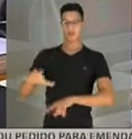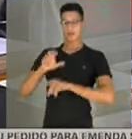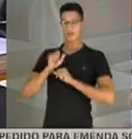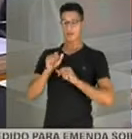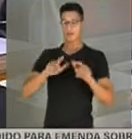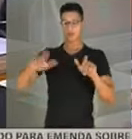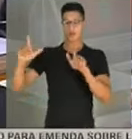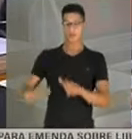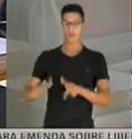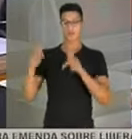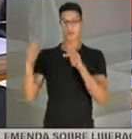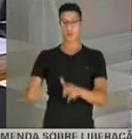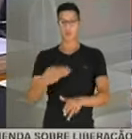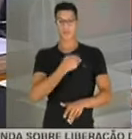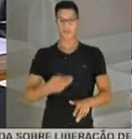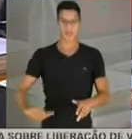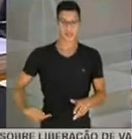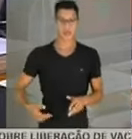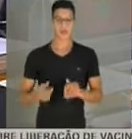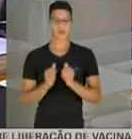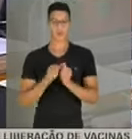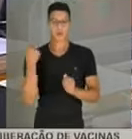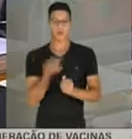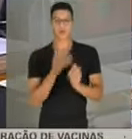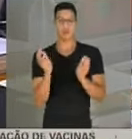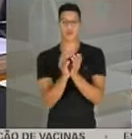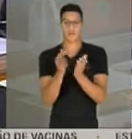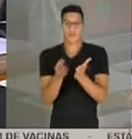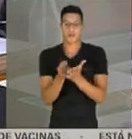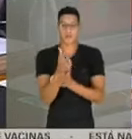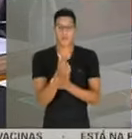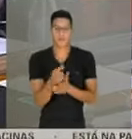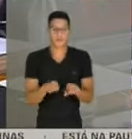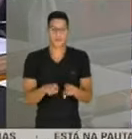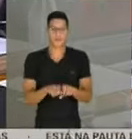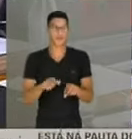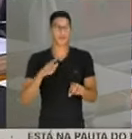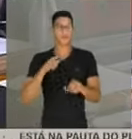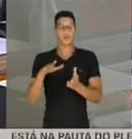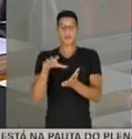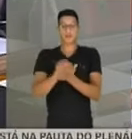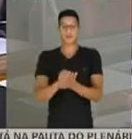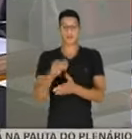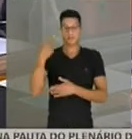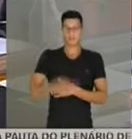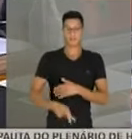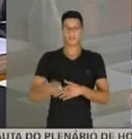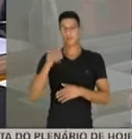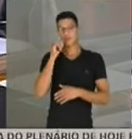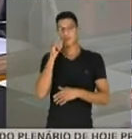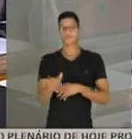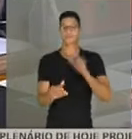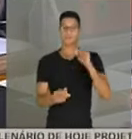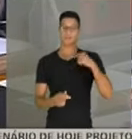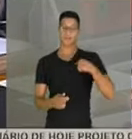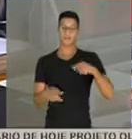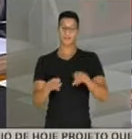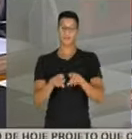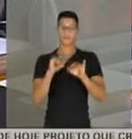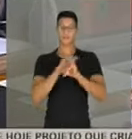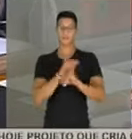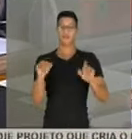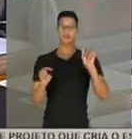Eu recebi no gabinete como ministro, com a nossa equipe de compras, está também nos registros aqui que ele alegou, e eu também